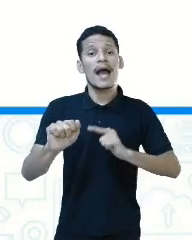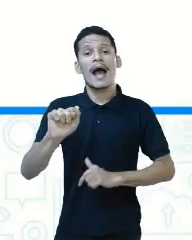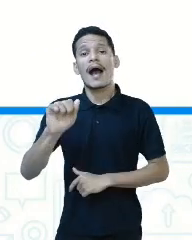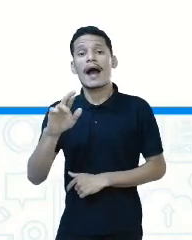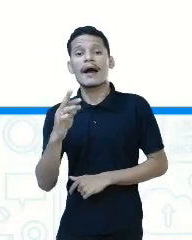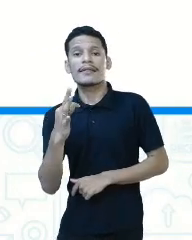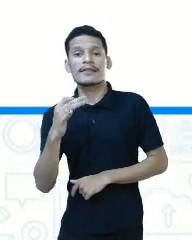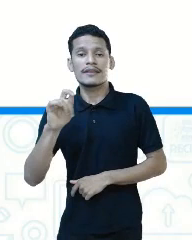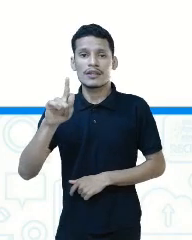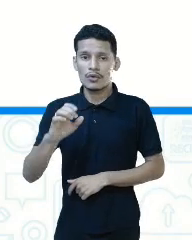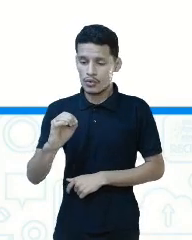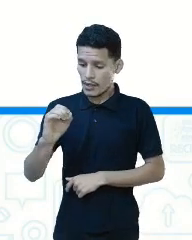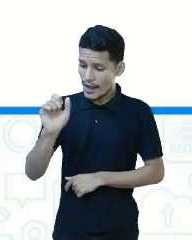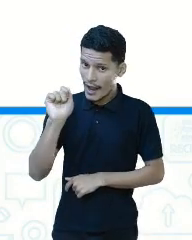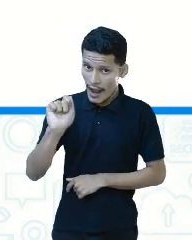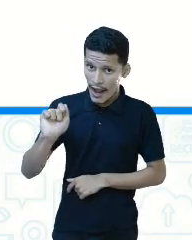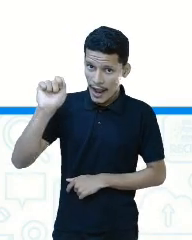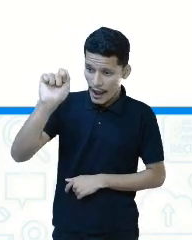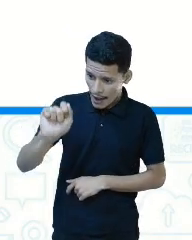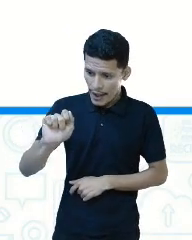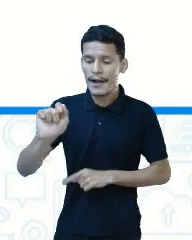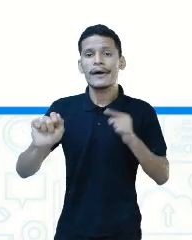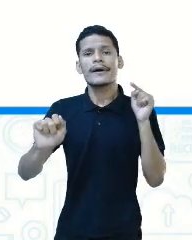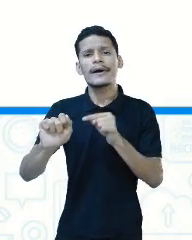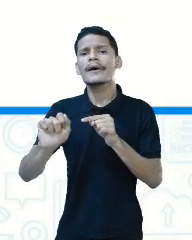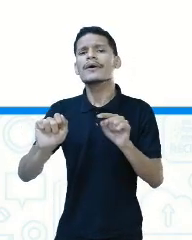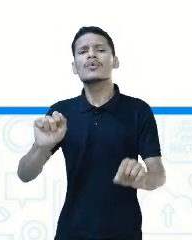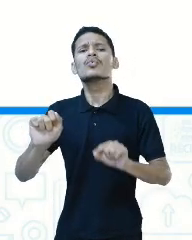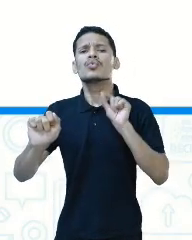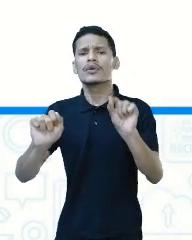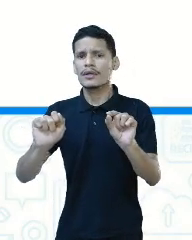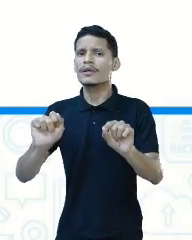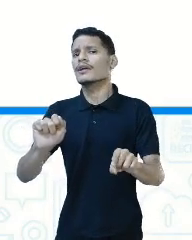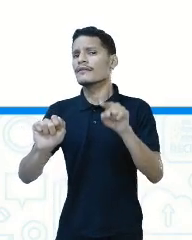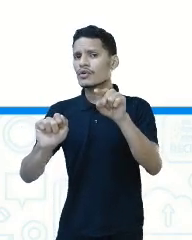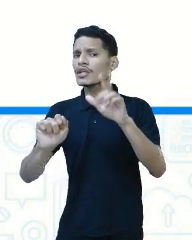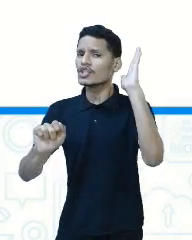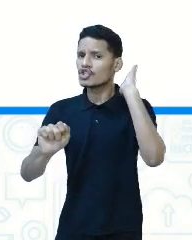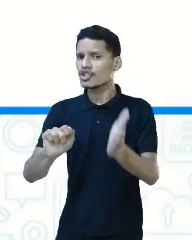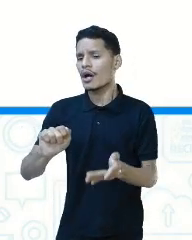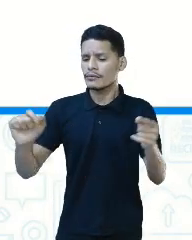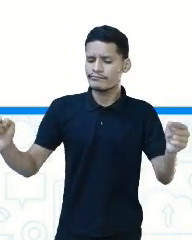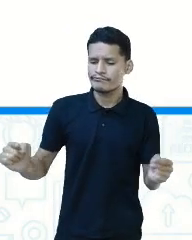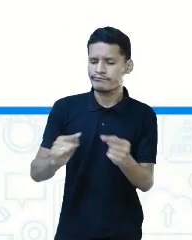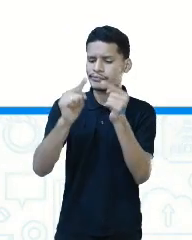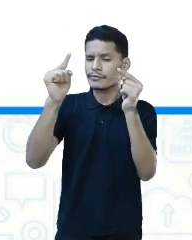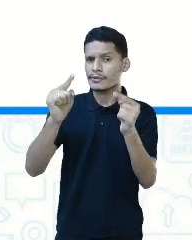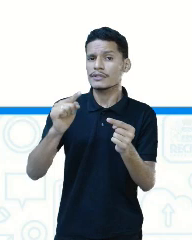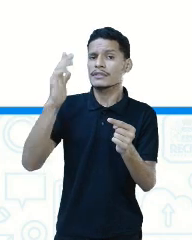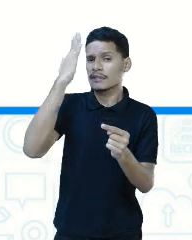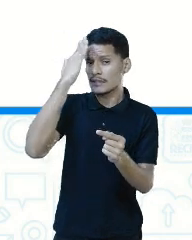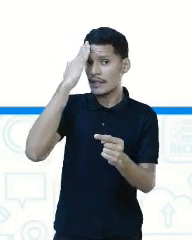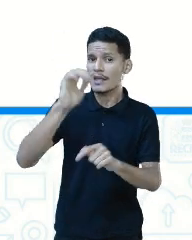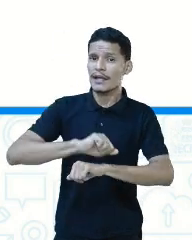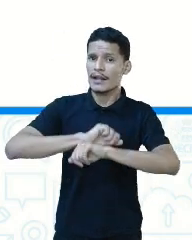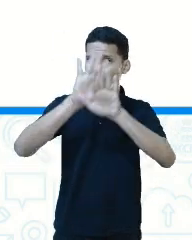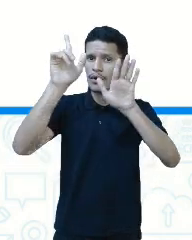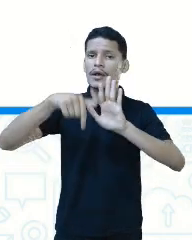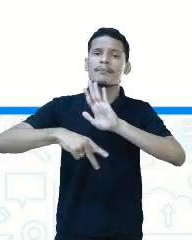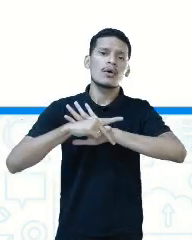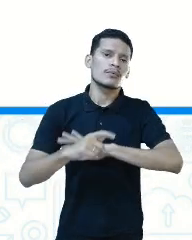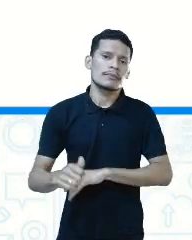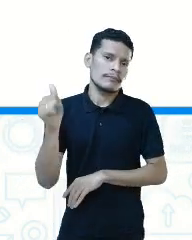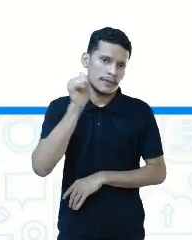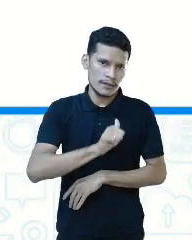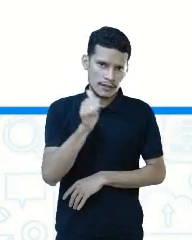né? Então, esse A, logicamente, você vai ligar, você vai entender que é a